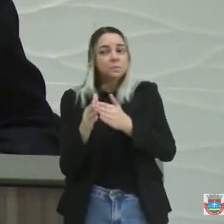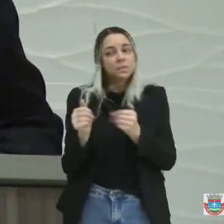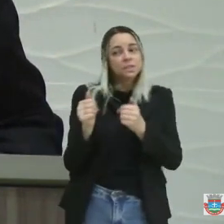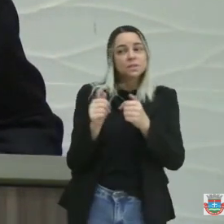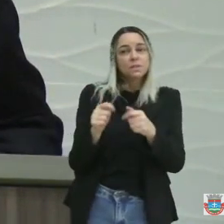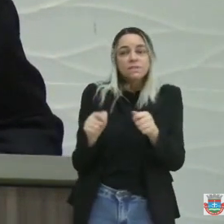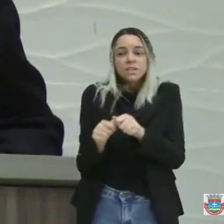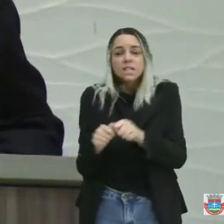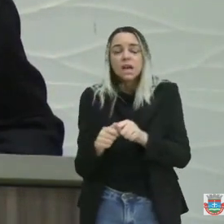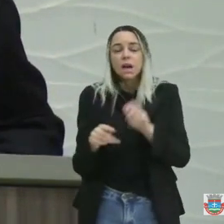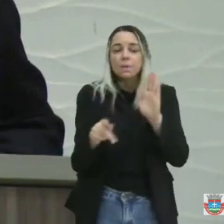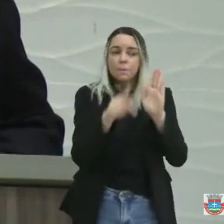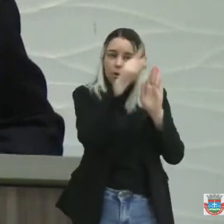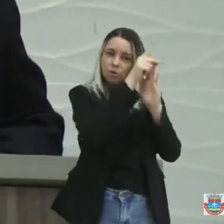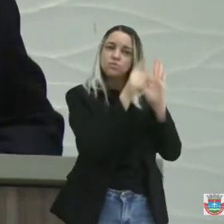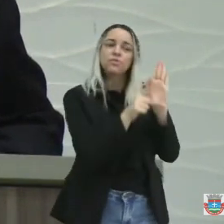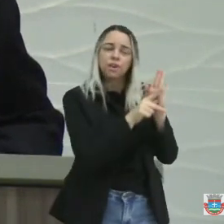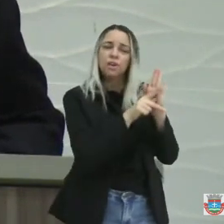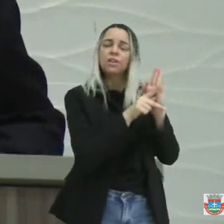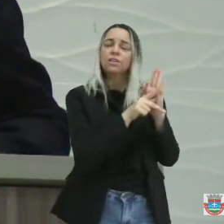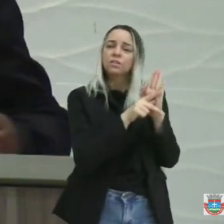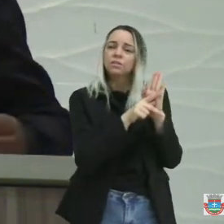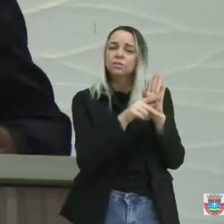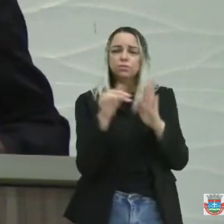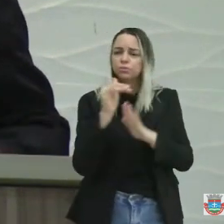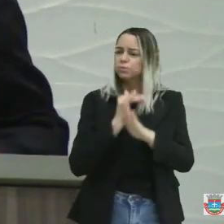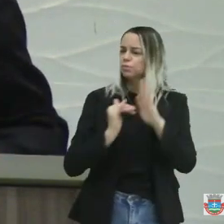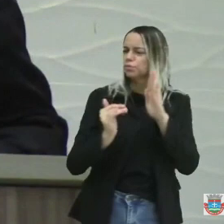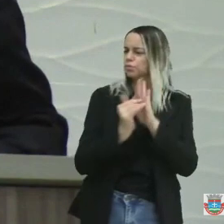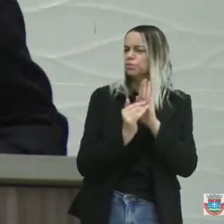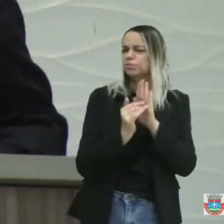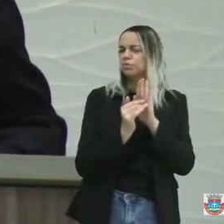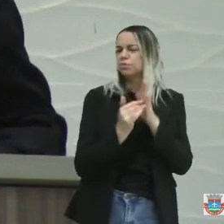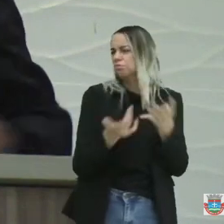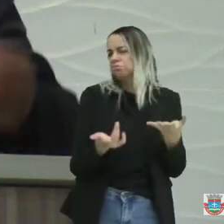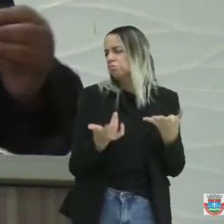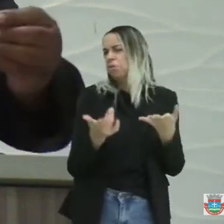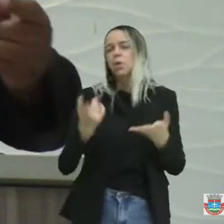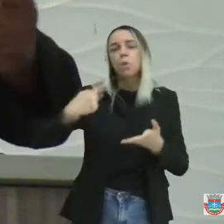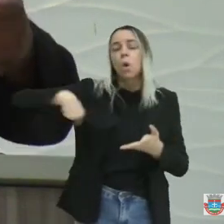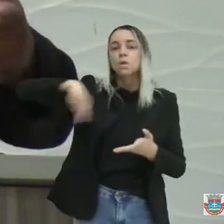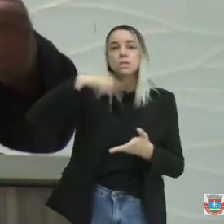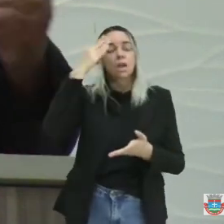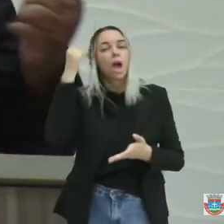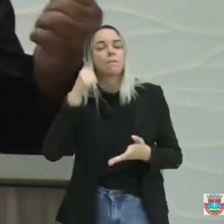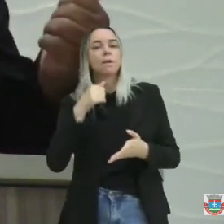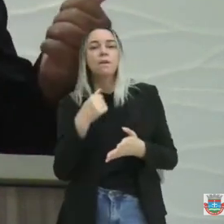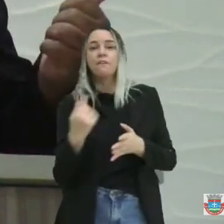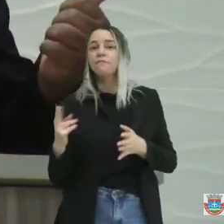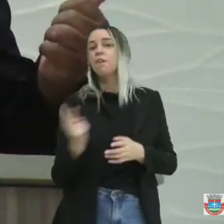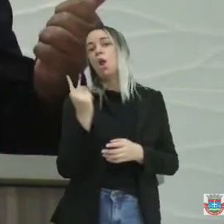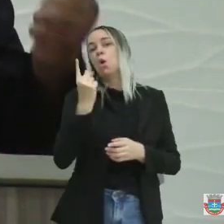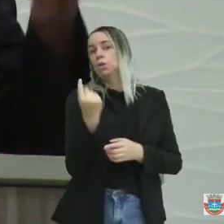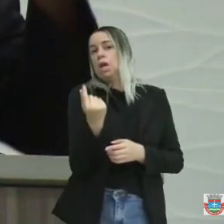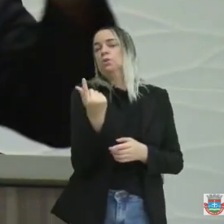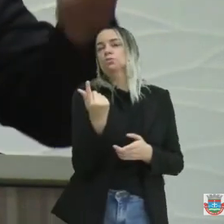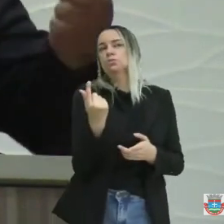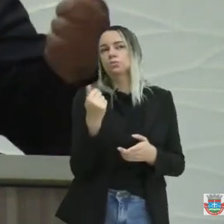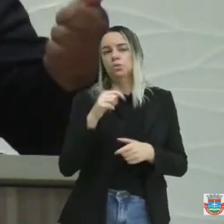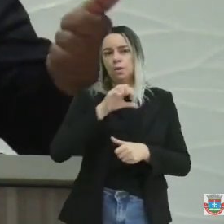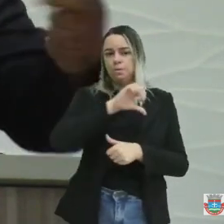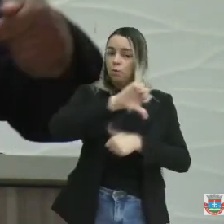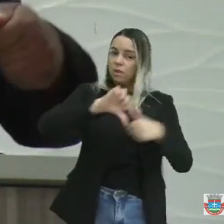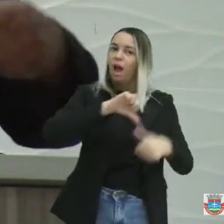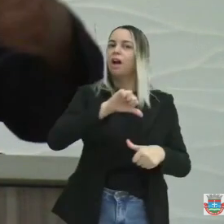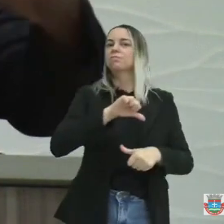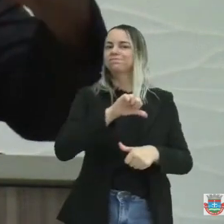feito projeto, tudo. Sabemos que tem que ser corrigido o valor de quando foi liberada essa